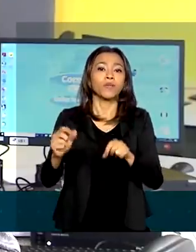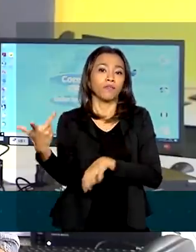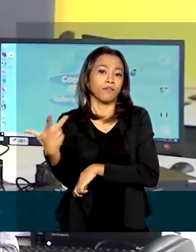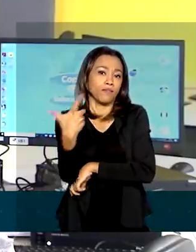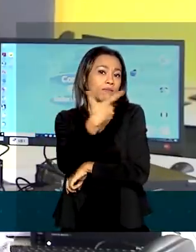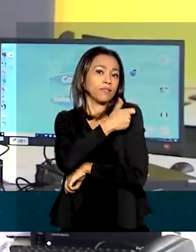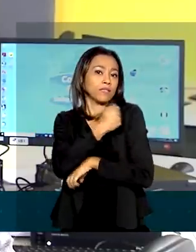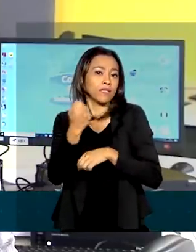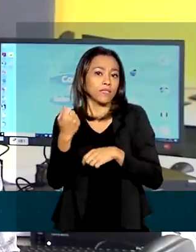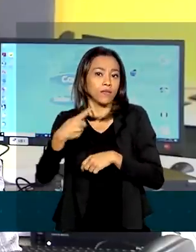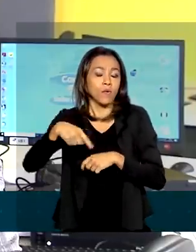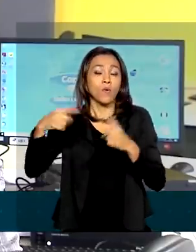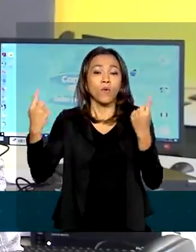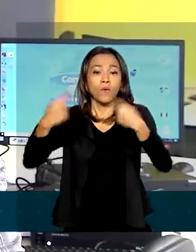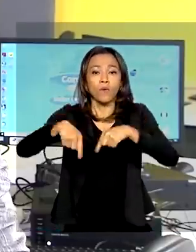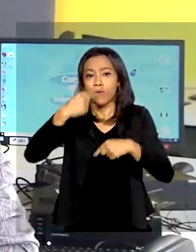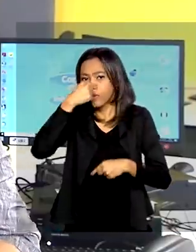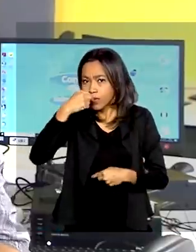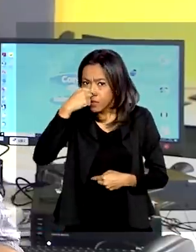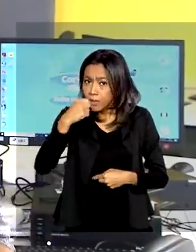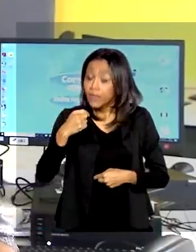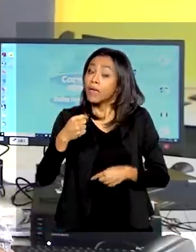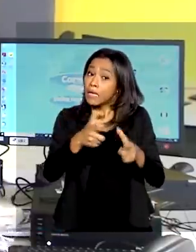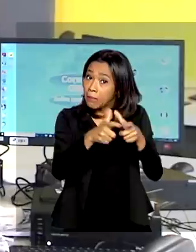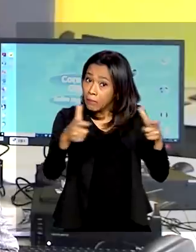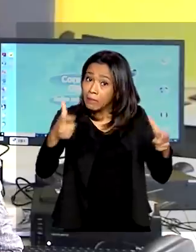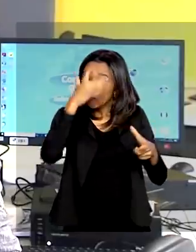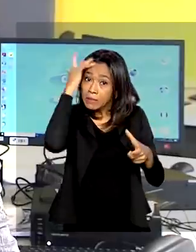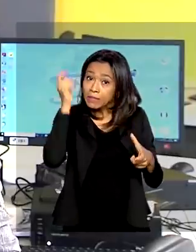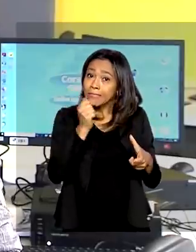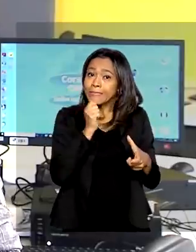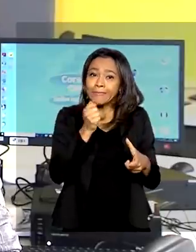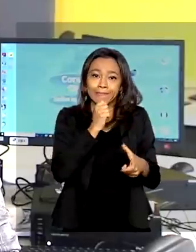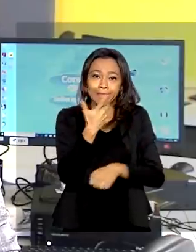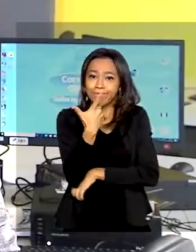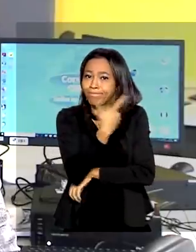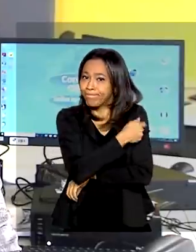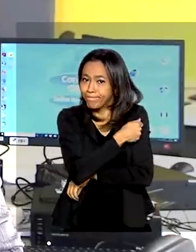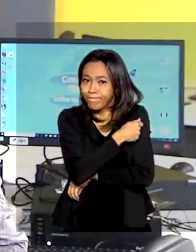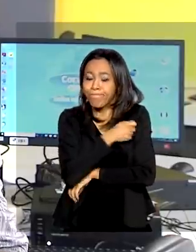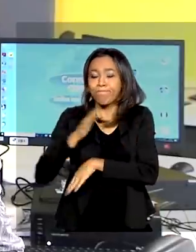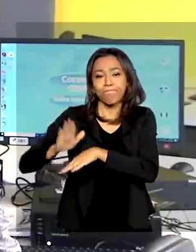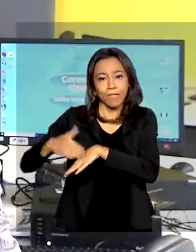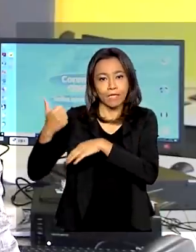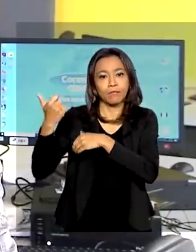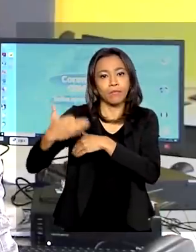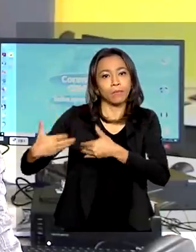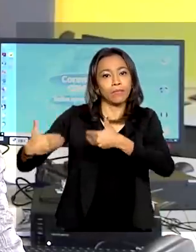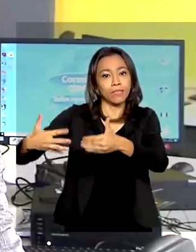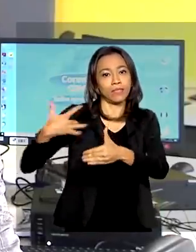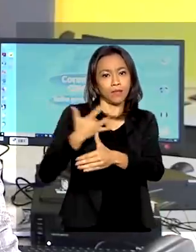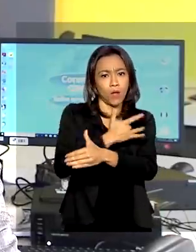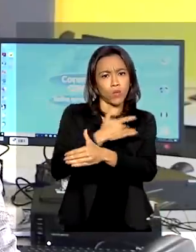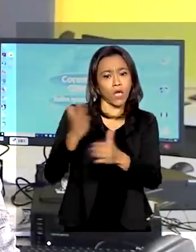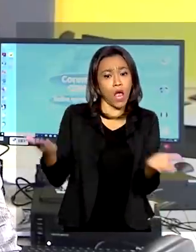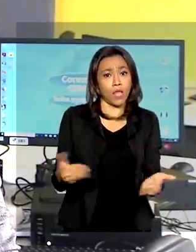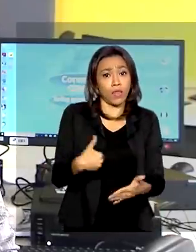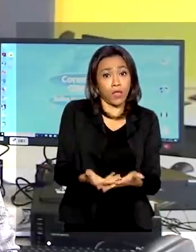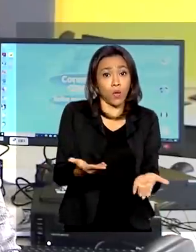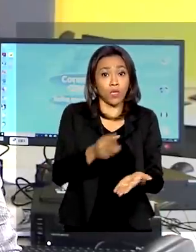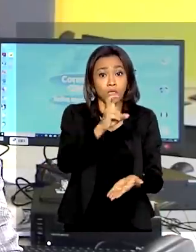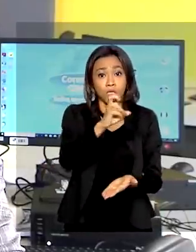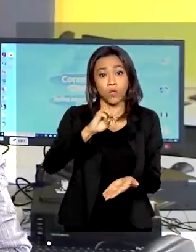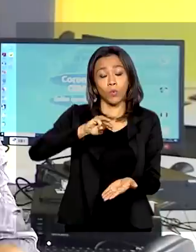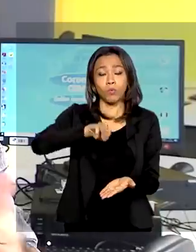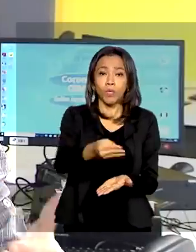campanha de vacinação contra gripe e muita gente ainda não se vacinou segundo o ministério da saúde até agora cinco milhões e seiscentos